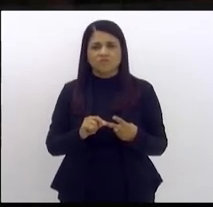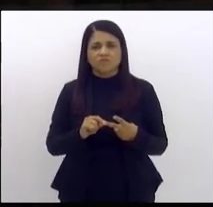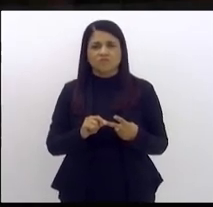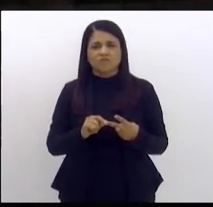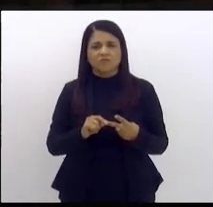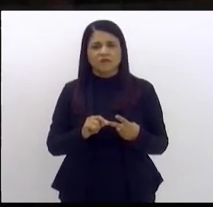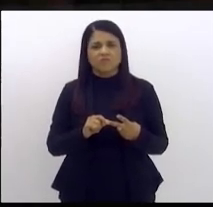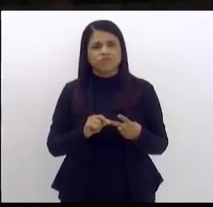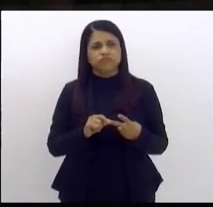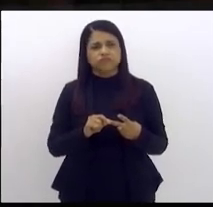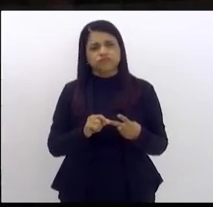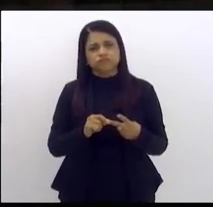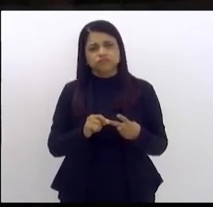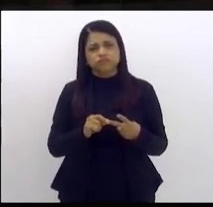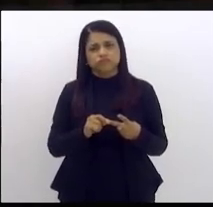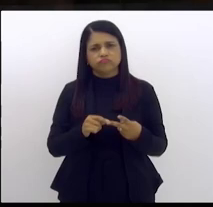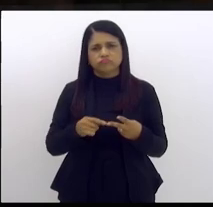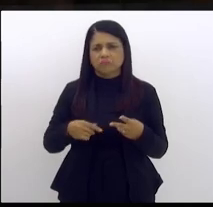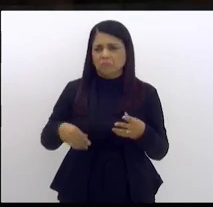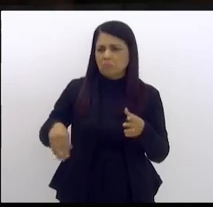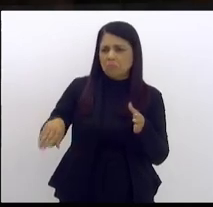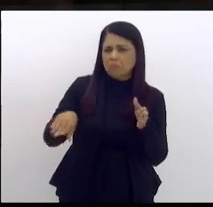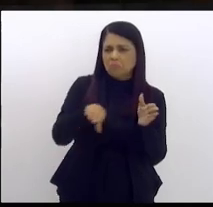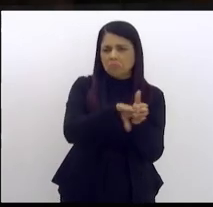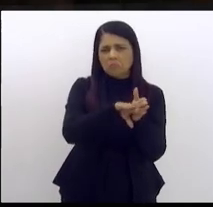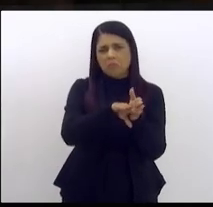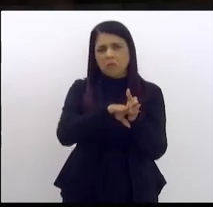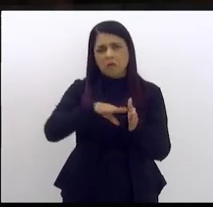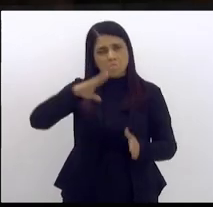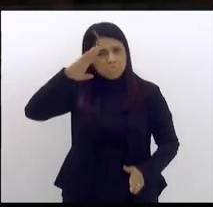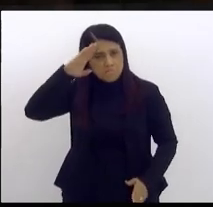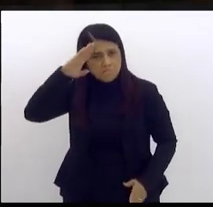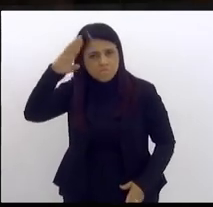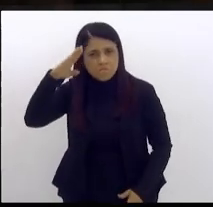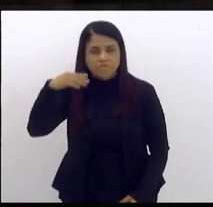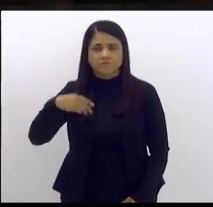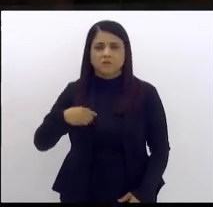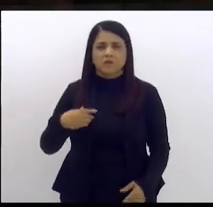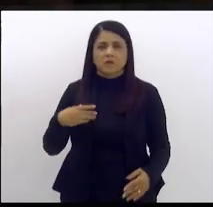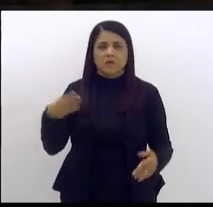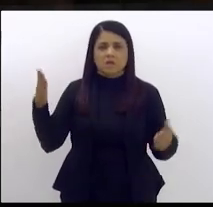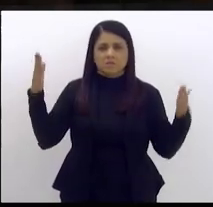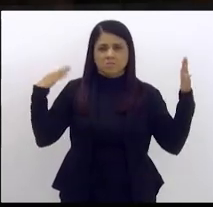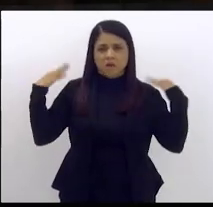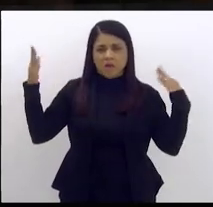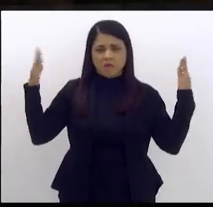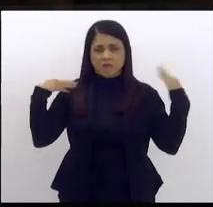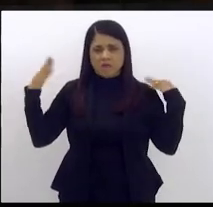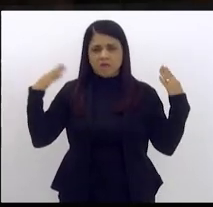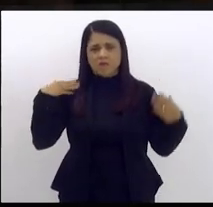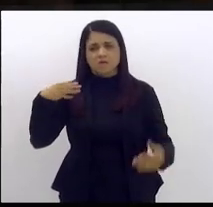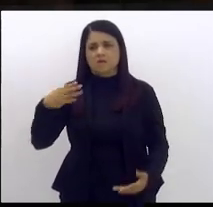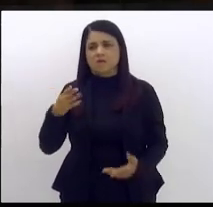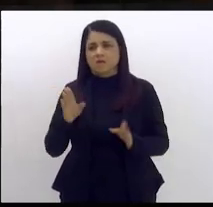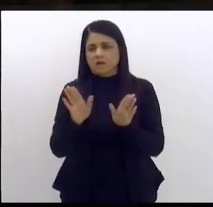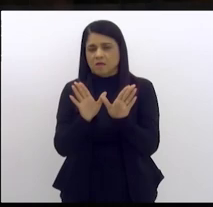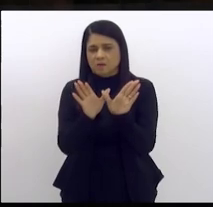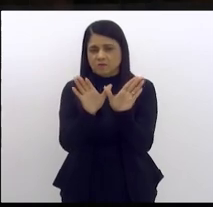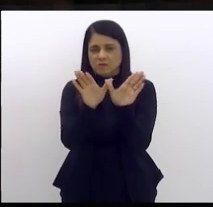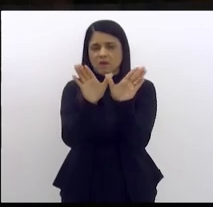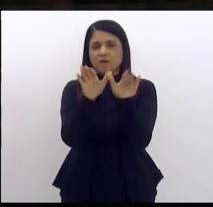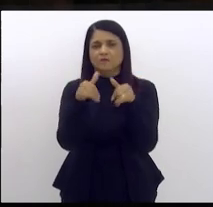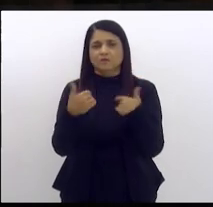Ares do exército Marinha aeronáutica não sei o quê para o Rio de Janeiro que é óbvio que isso é um grande